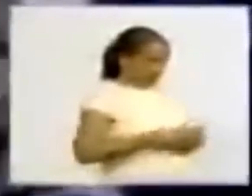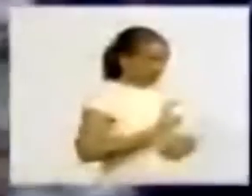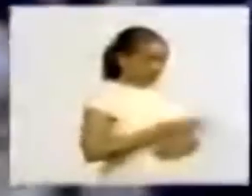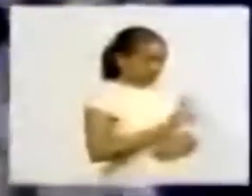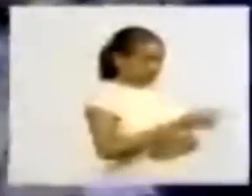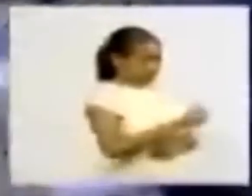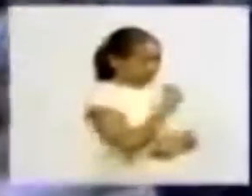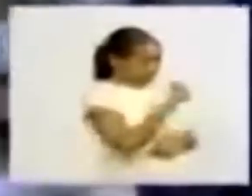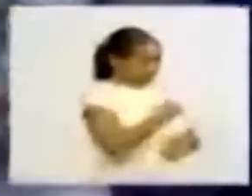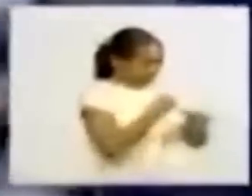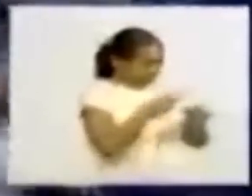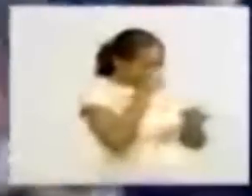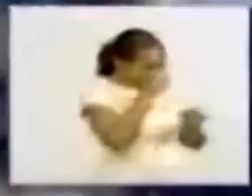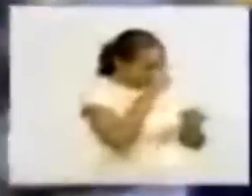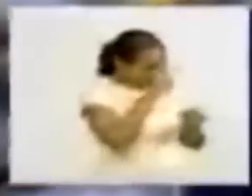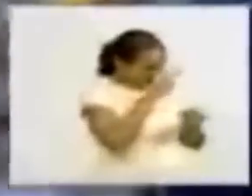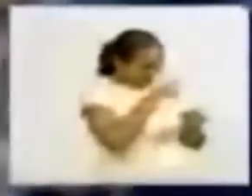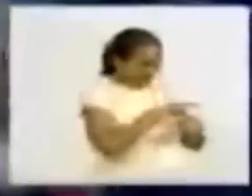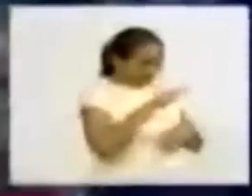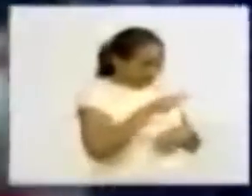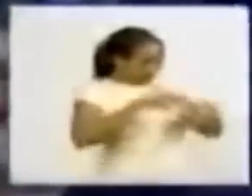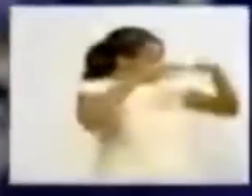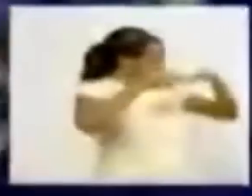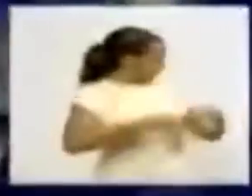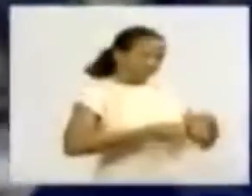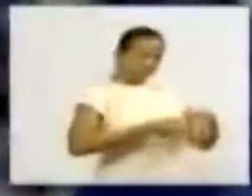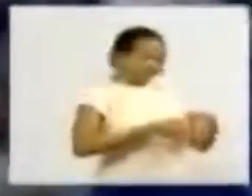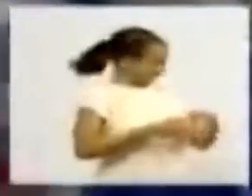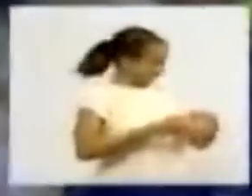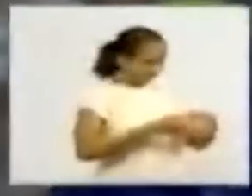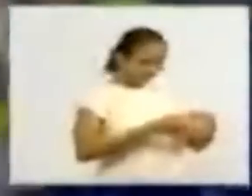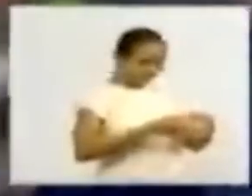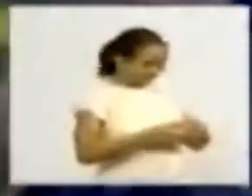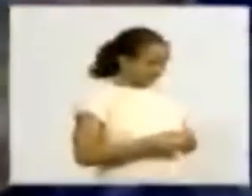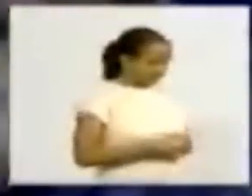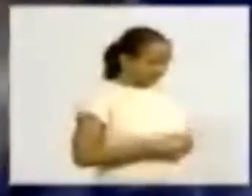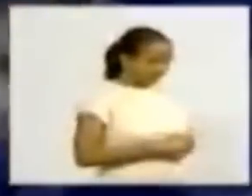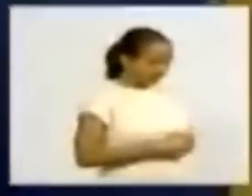toda vez que na vida você se recordar que você não é inteiro,